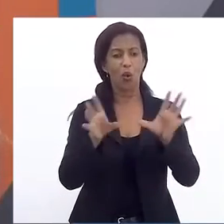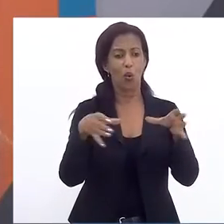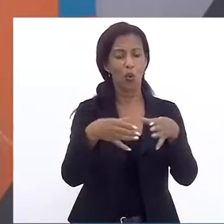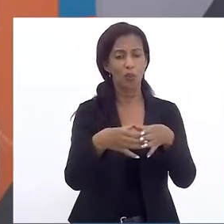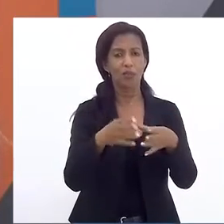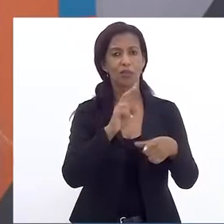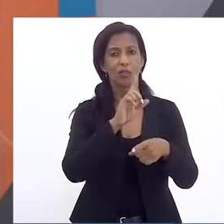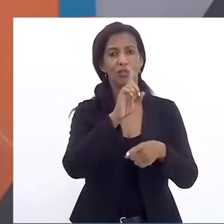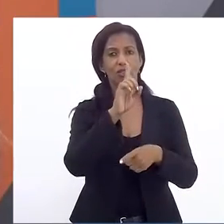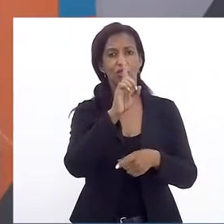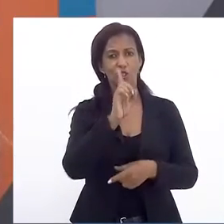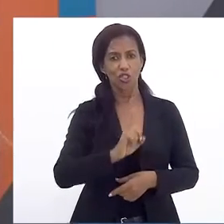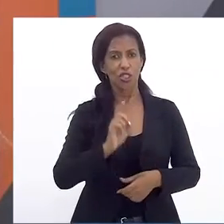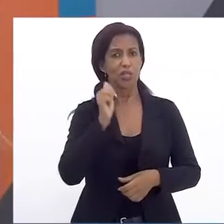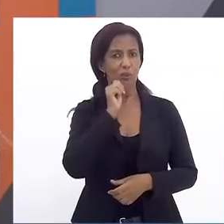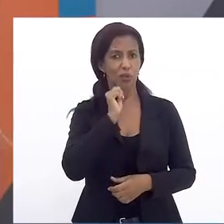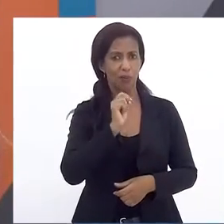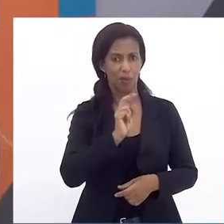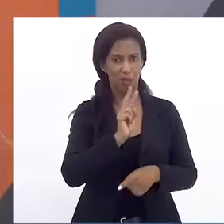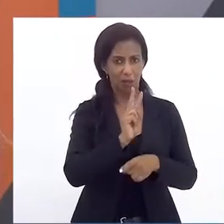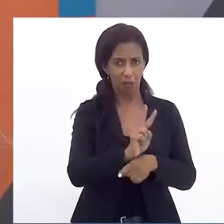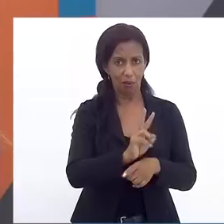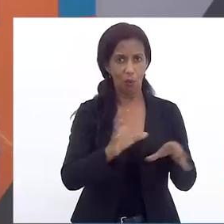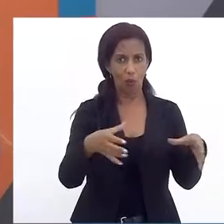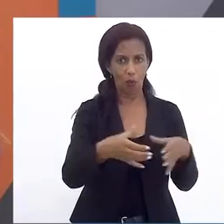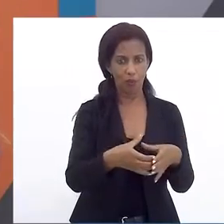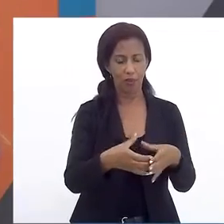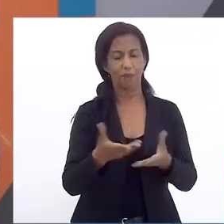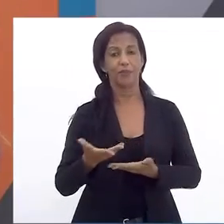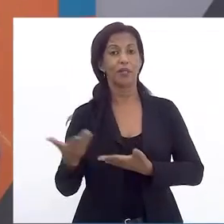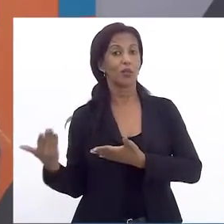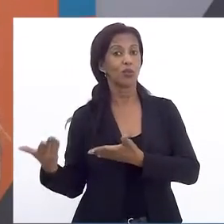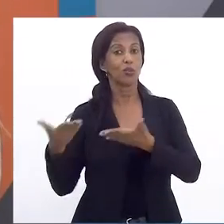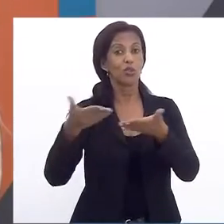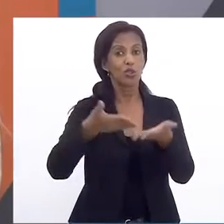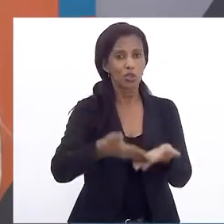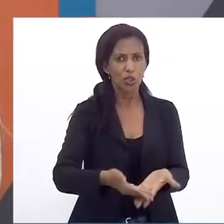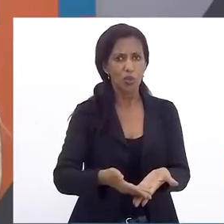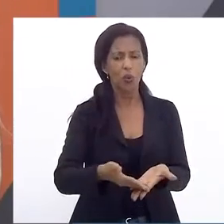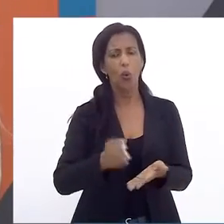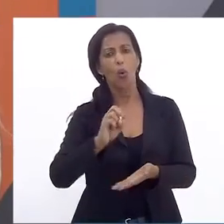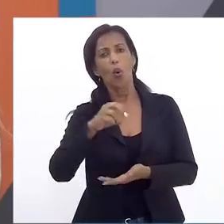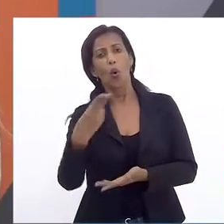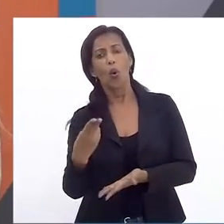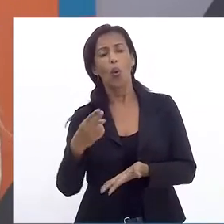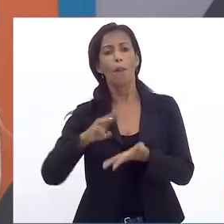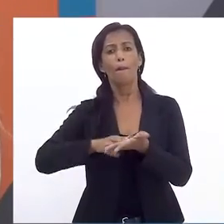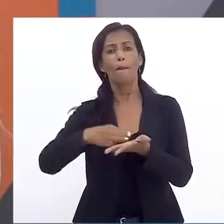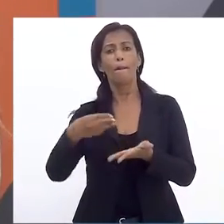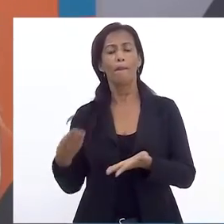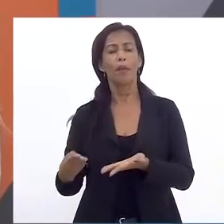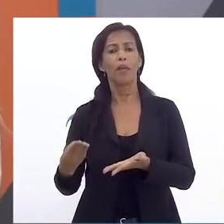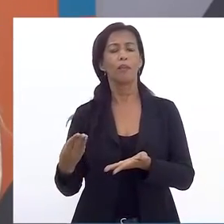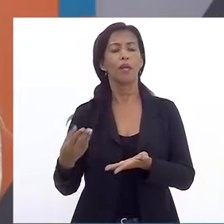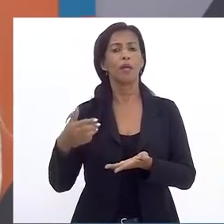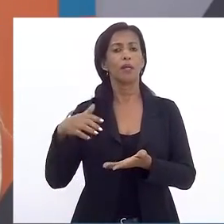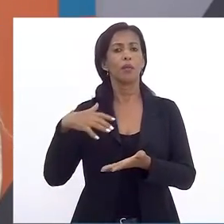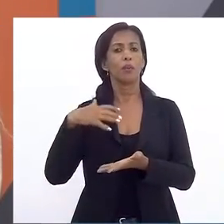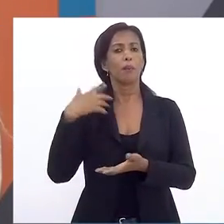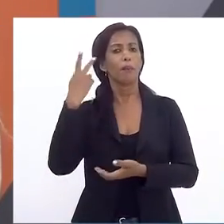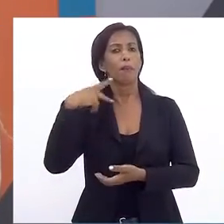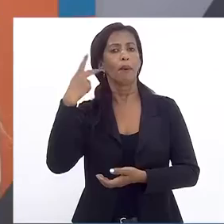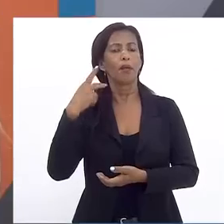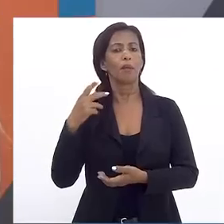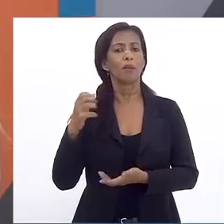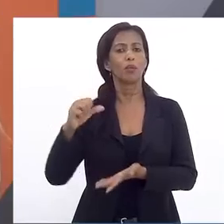Vamos ver aqui, olha, a senhora faz parte da Comissão de Defesa dos Direitos da Mulher. Então chegou até a senhora por isso, ou por ter sido